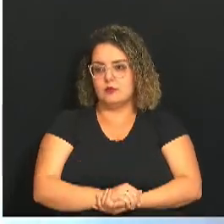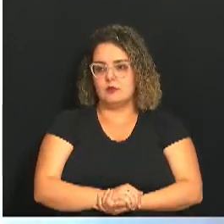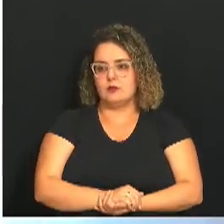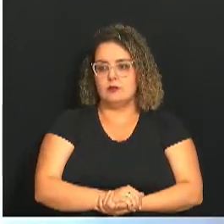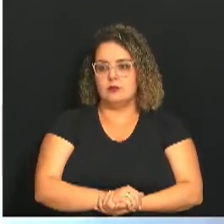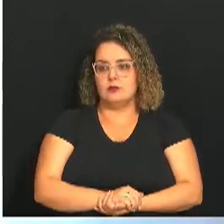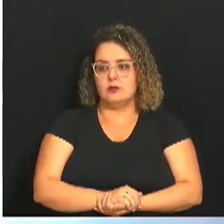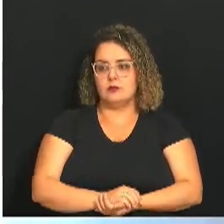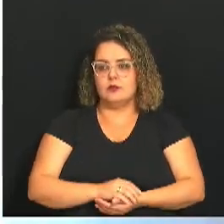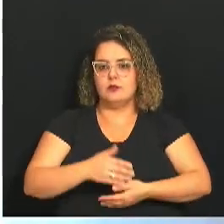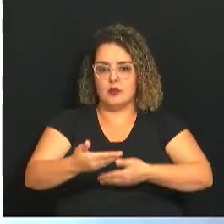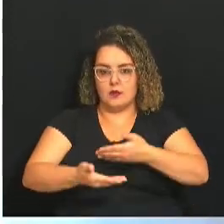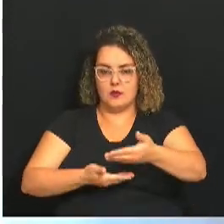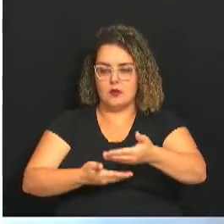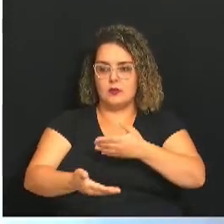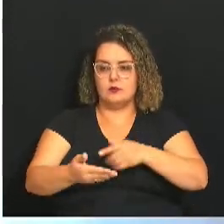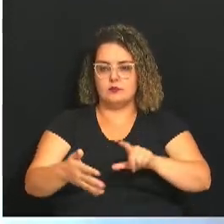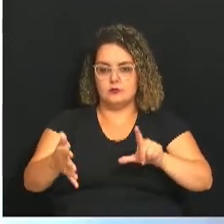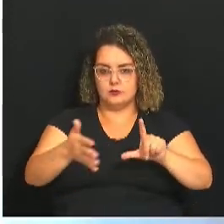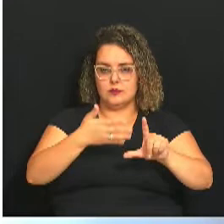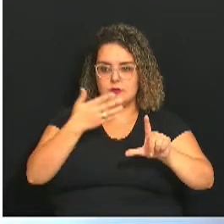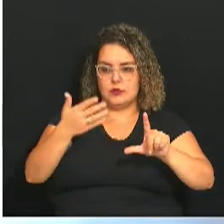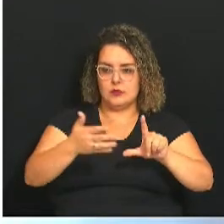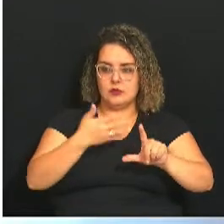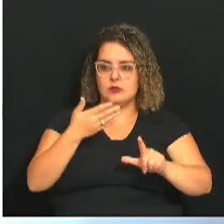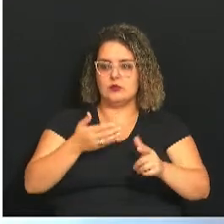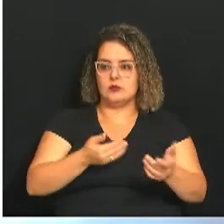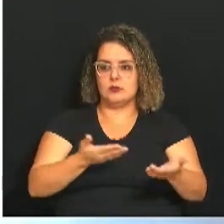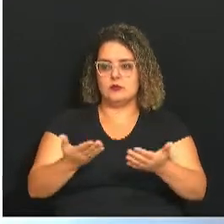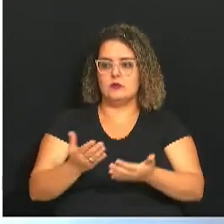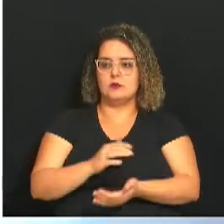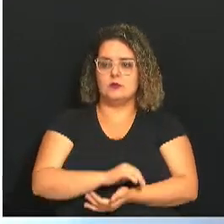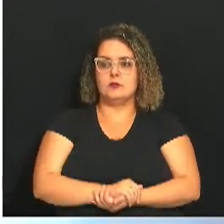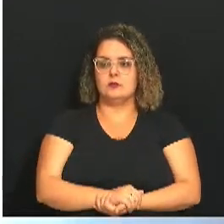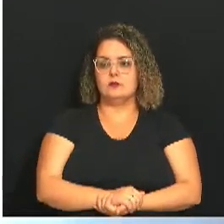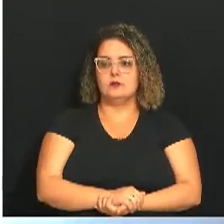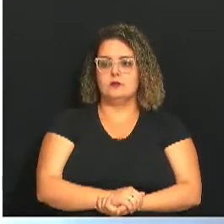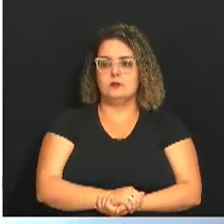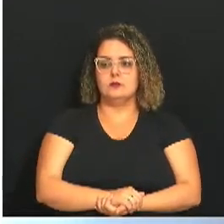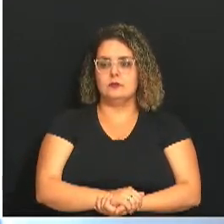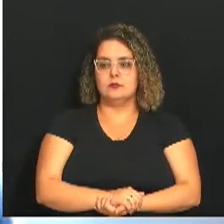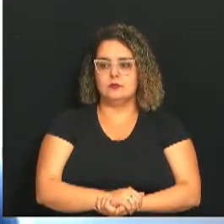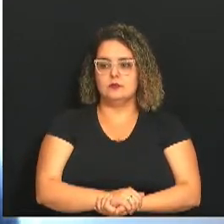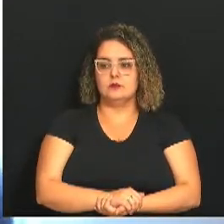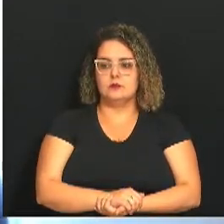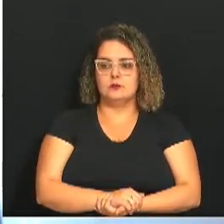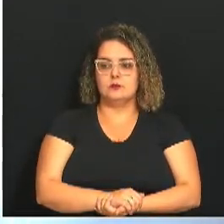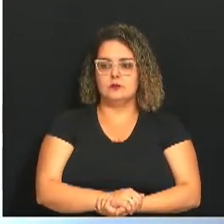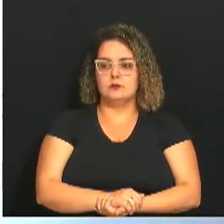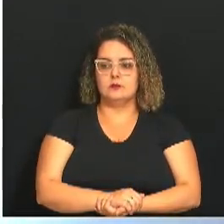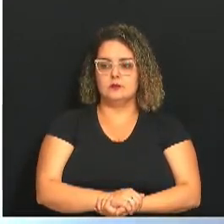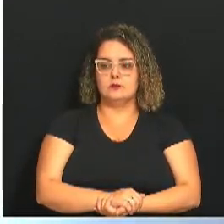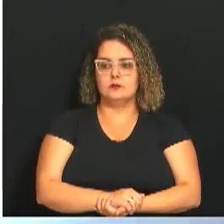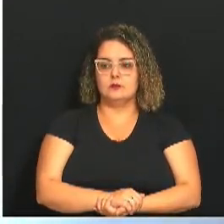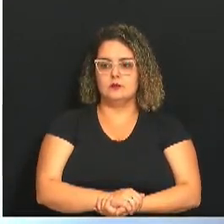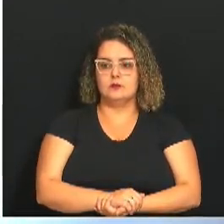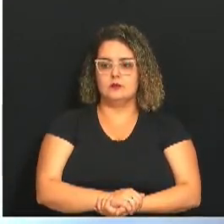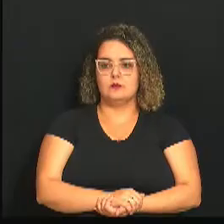de tela de uma apresentação que eu fiz. E,